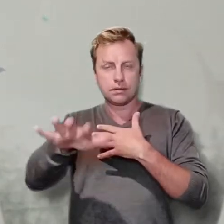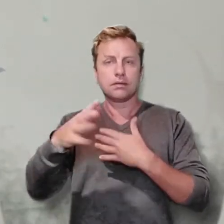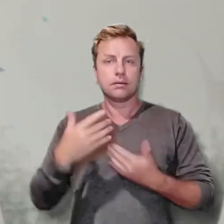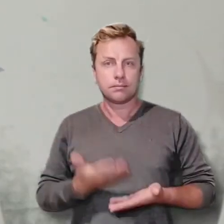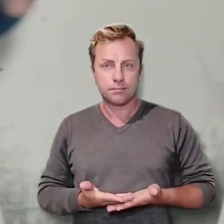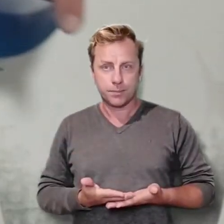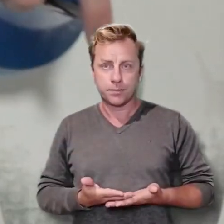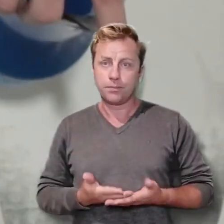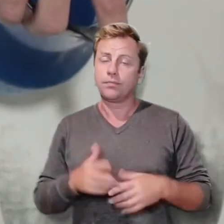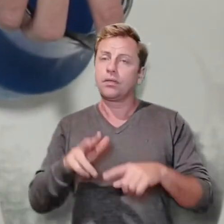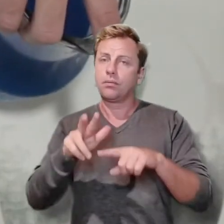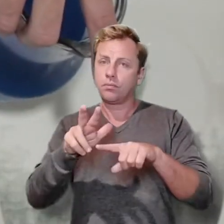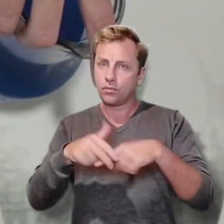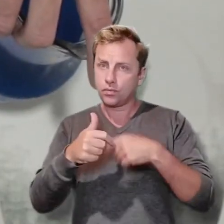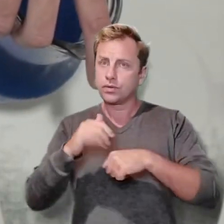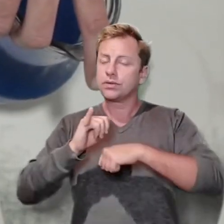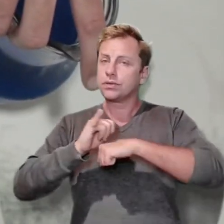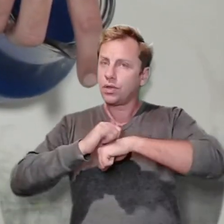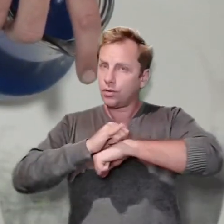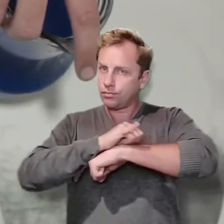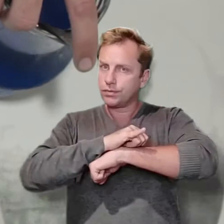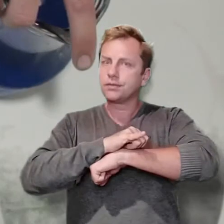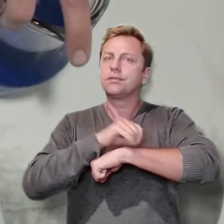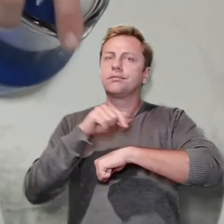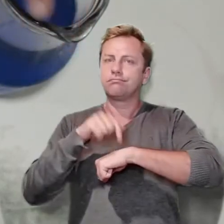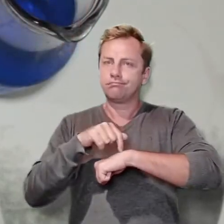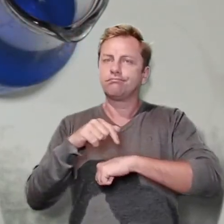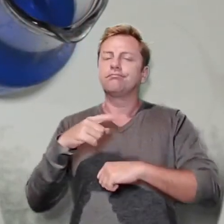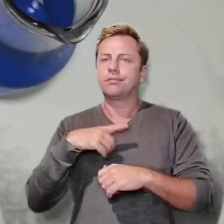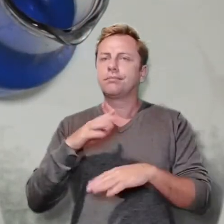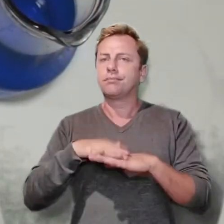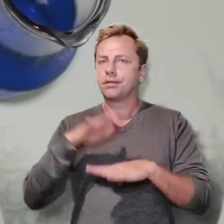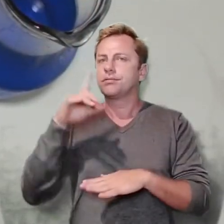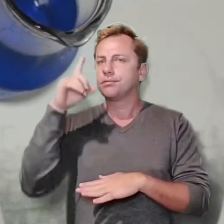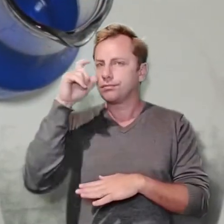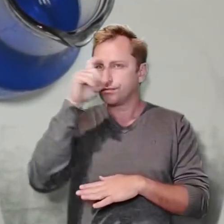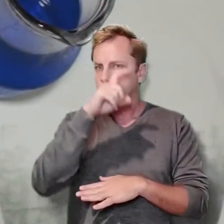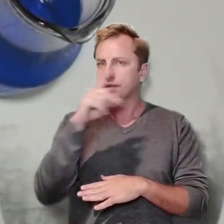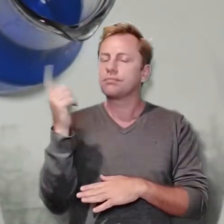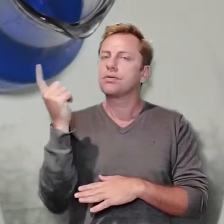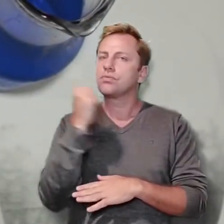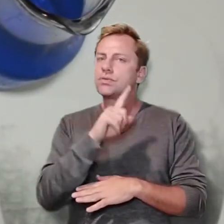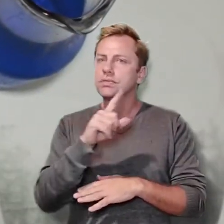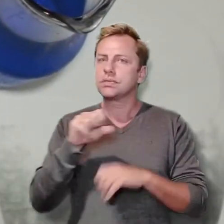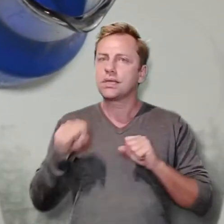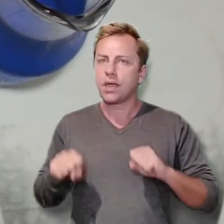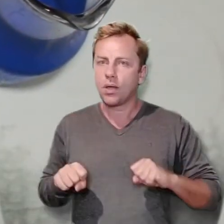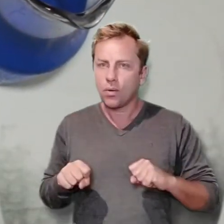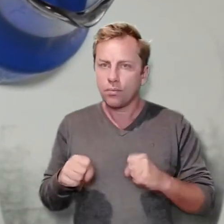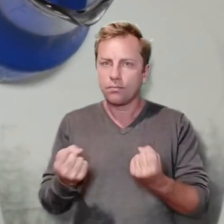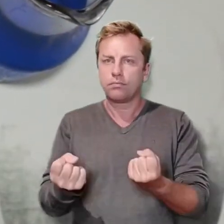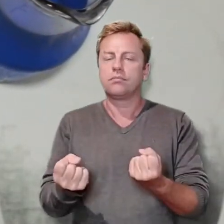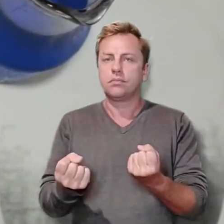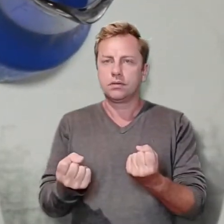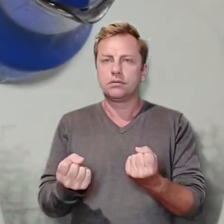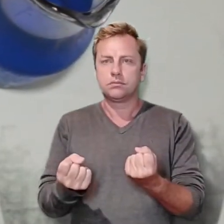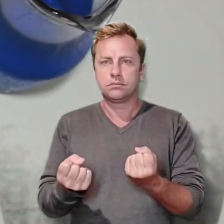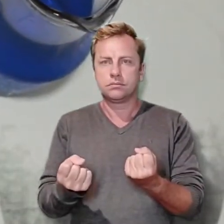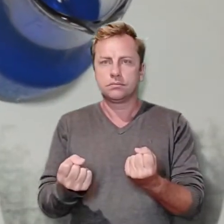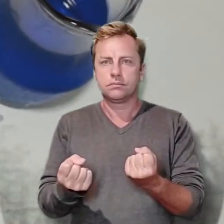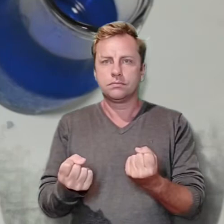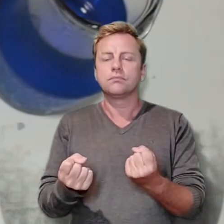dos pulmões. Então, por isso que a obesidade vai levar a uma maior dificuldade na recuperação